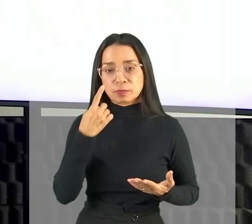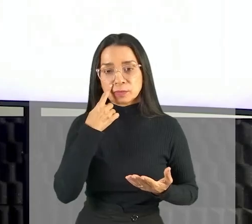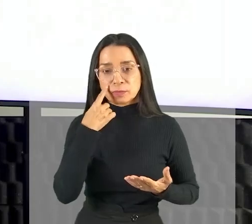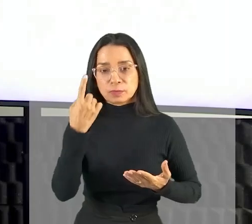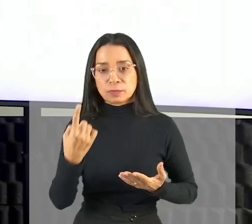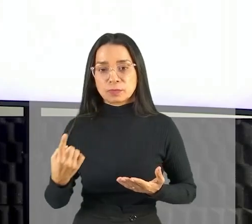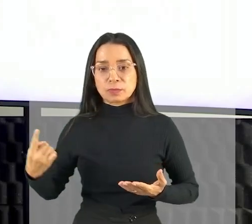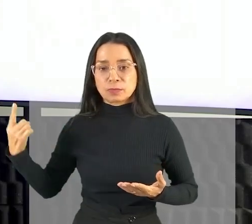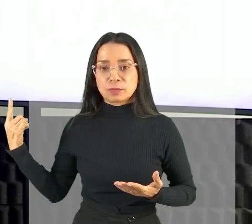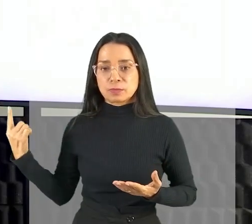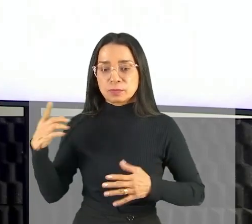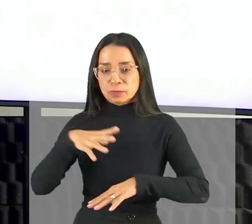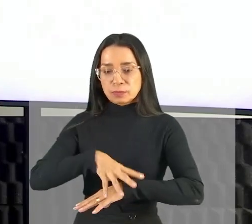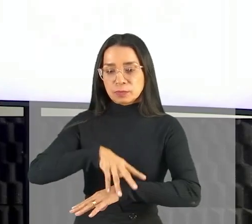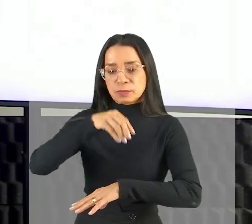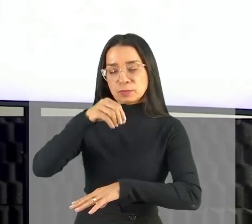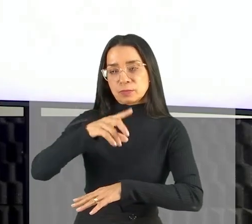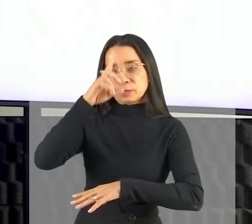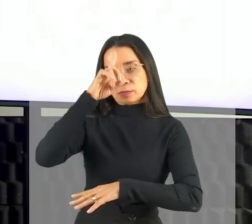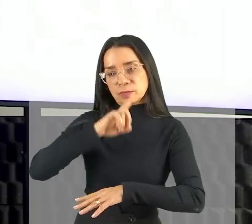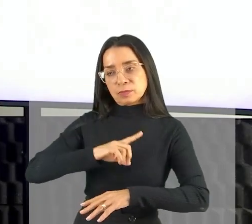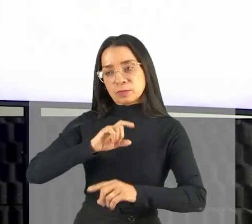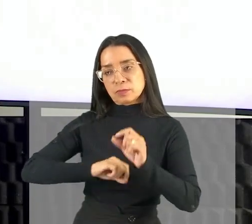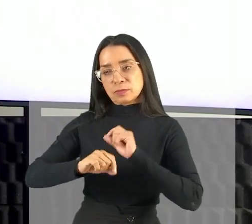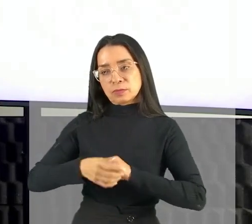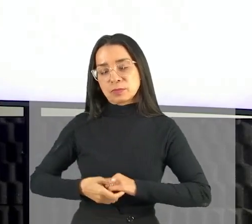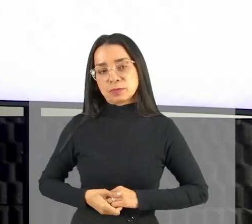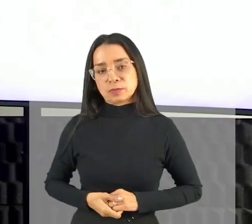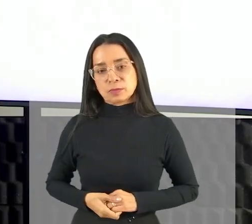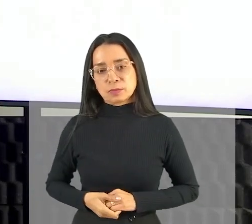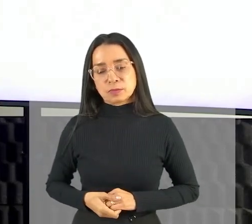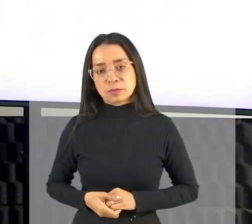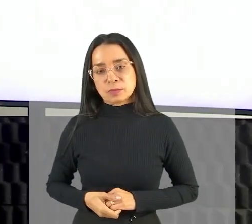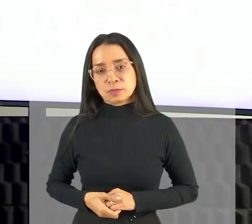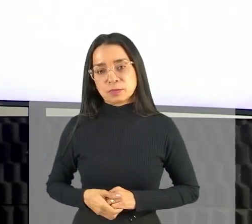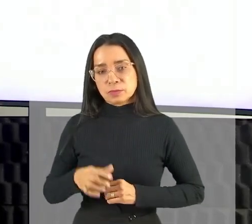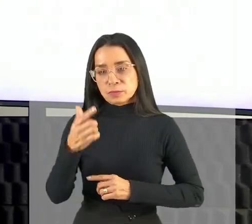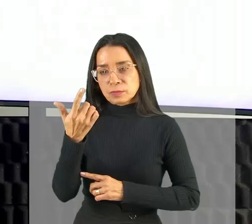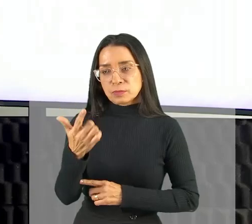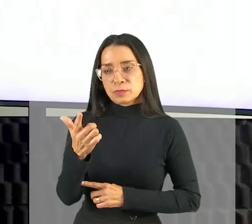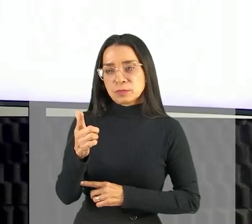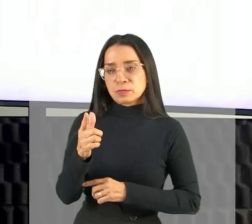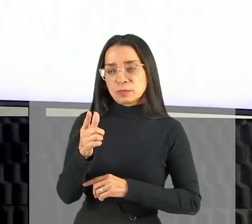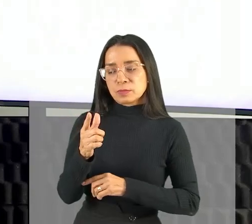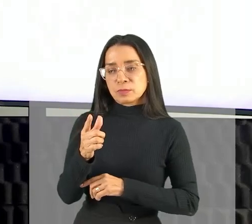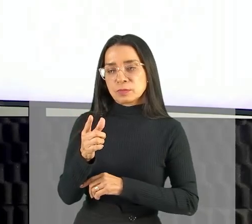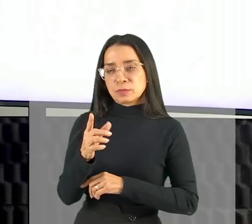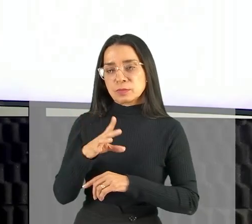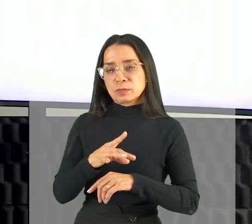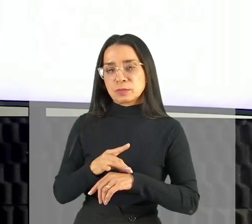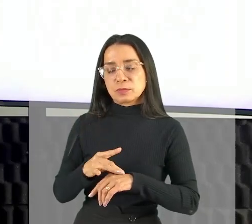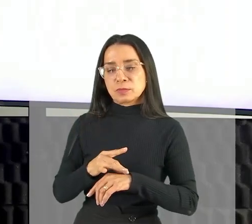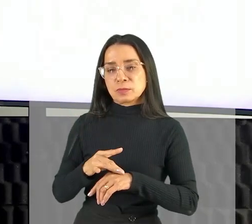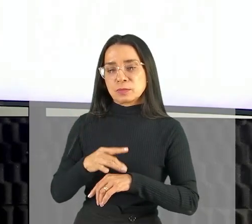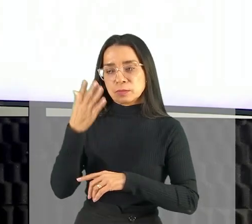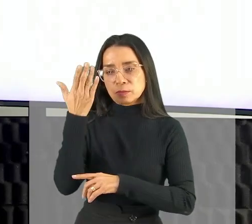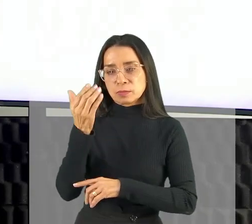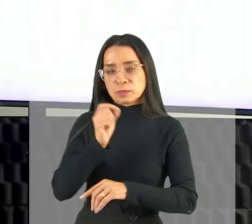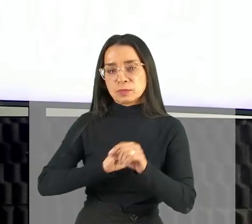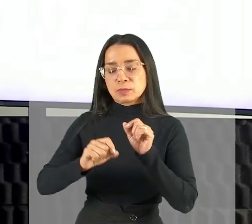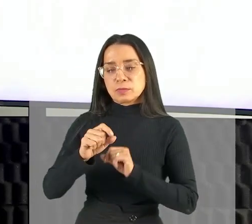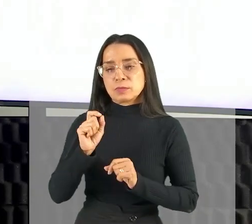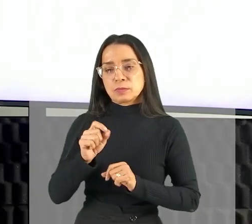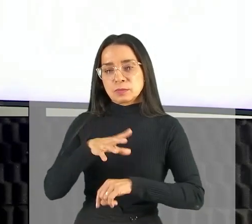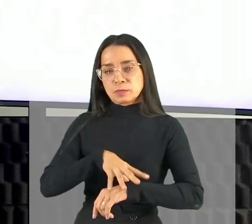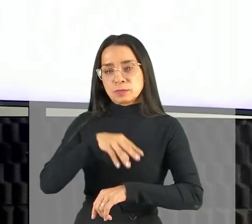um C pelagem Amarelo ou seja No heredograma onde não tiver pintado eu sei que é um indivíduo com